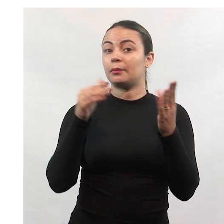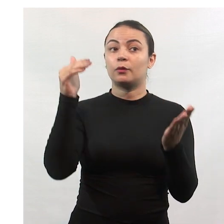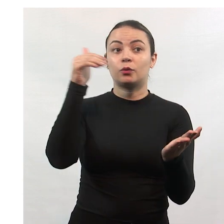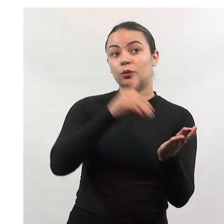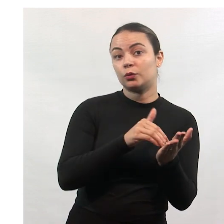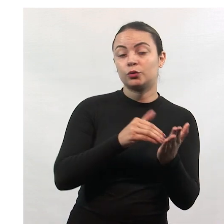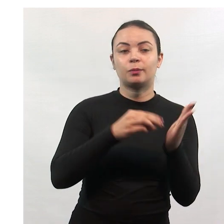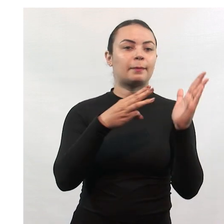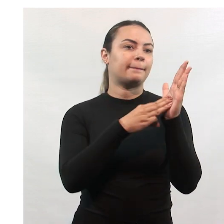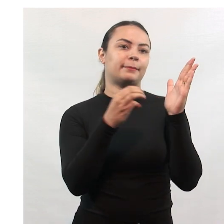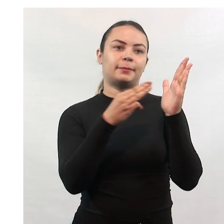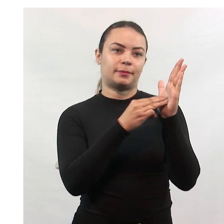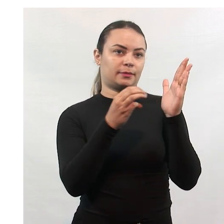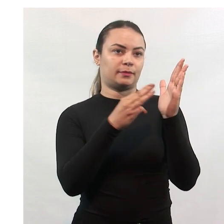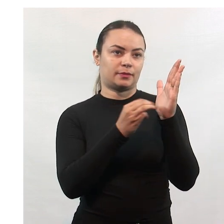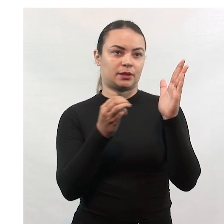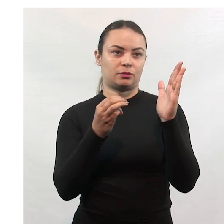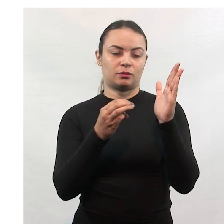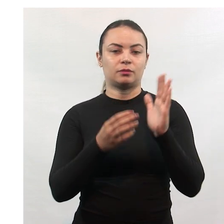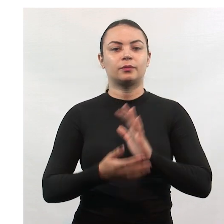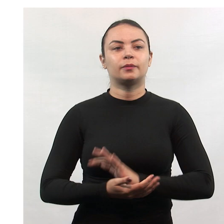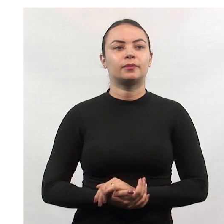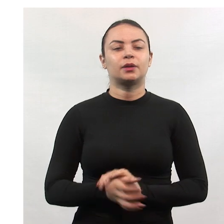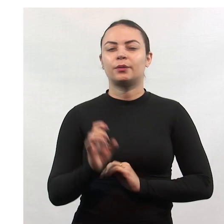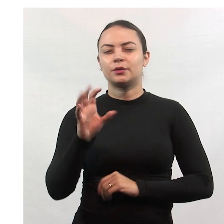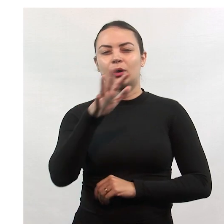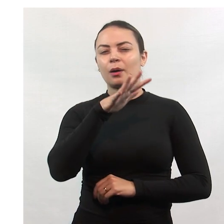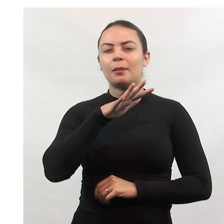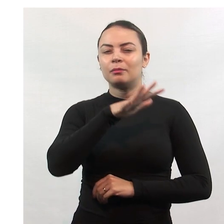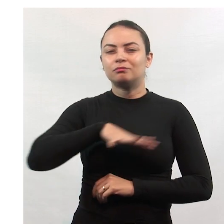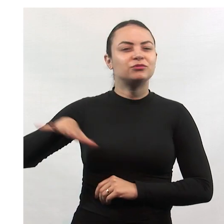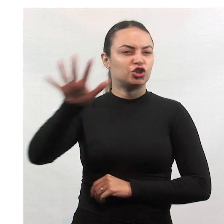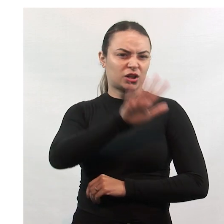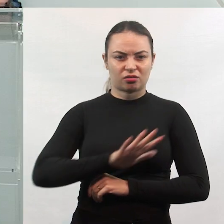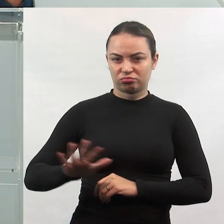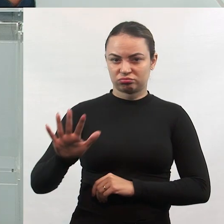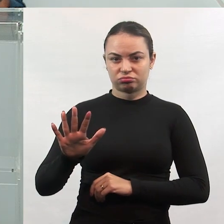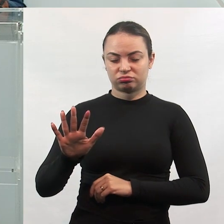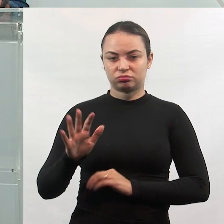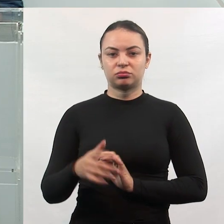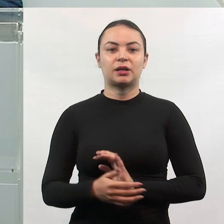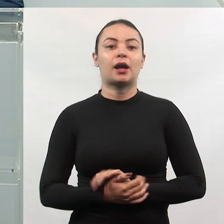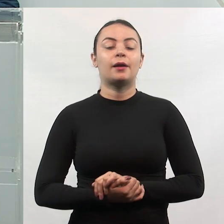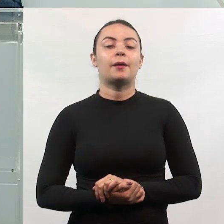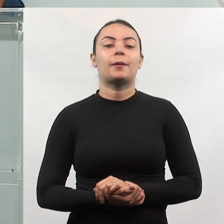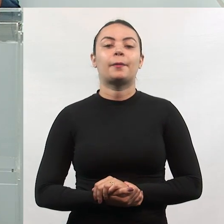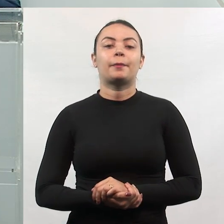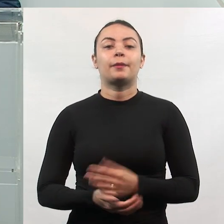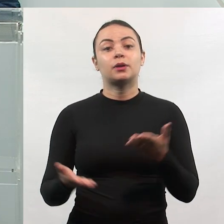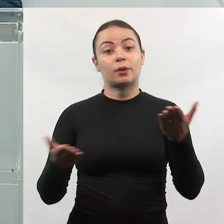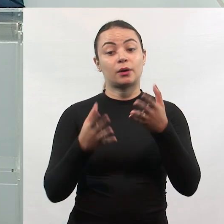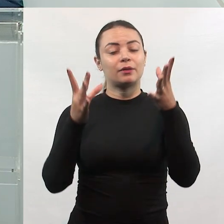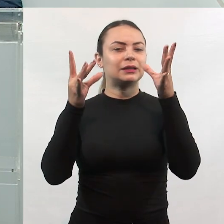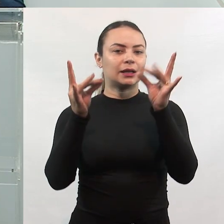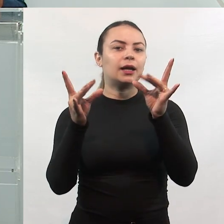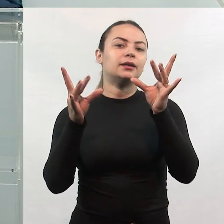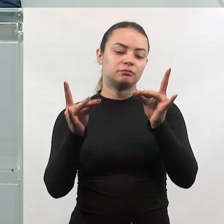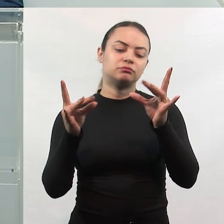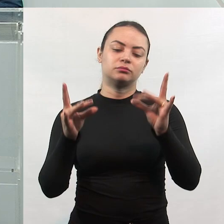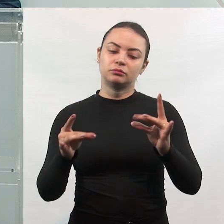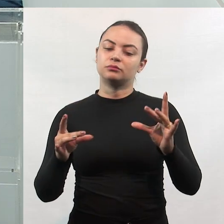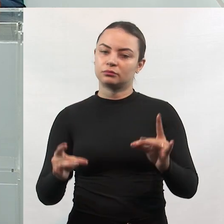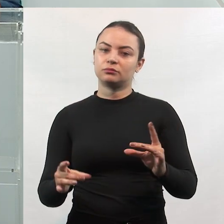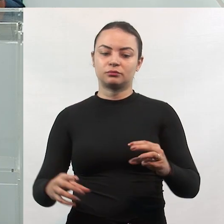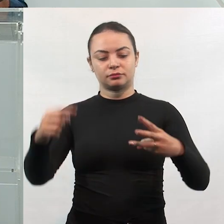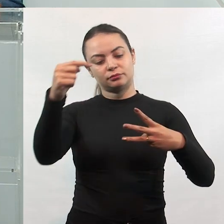planejamento da pesquisa e no método em si. Tá? Mas assim, esse é só um panorama geral. A gente vai ver um pouquinho agora mais